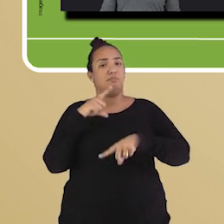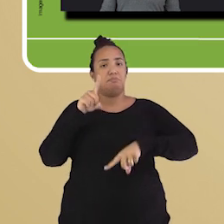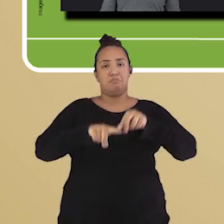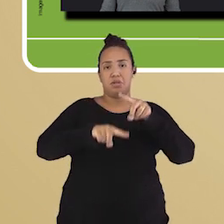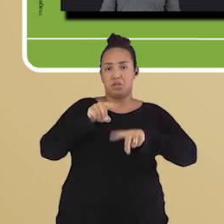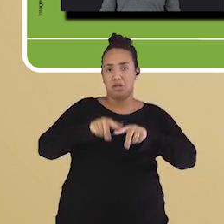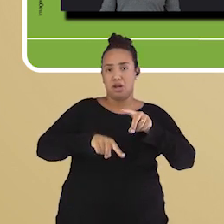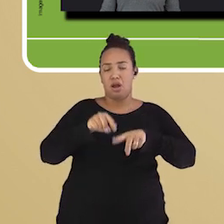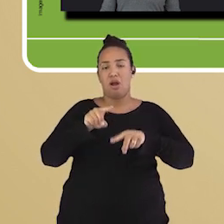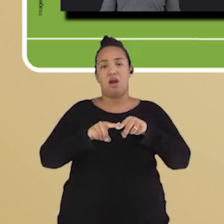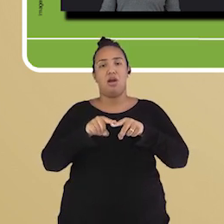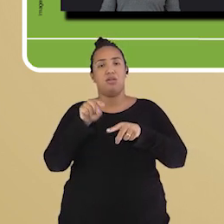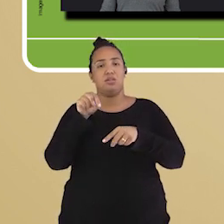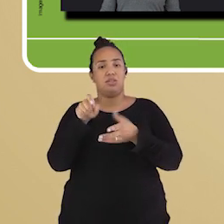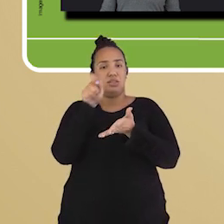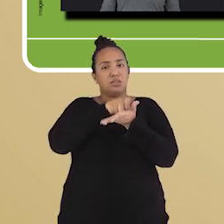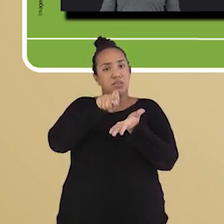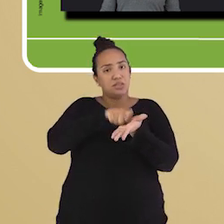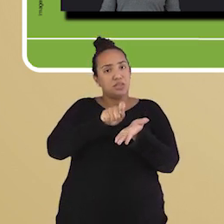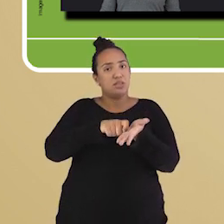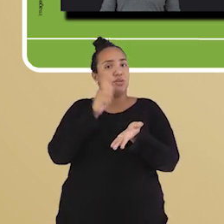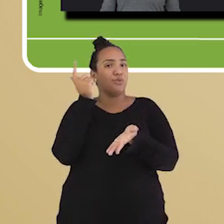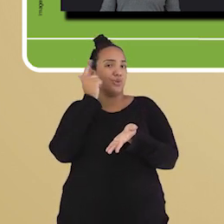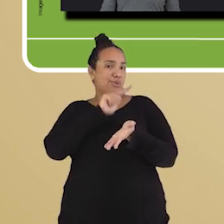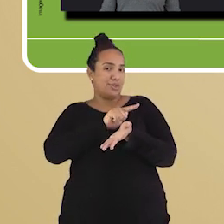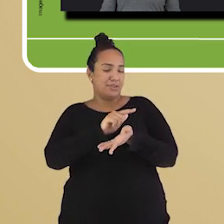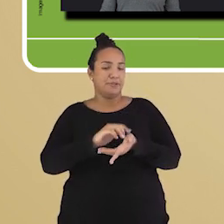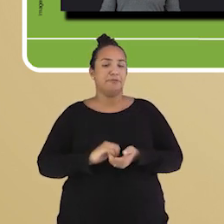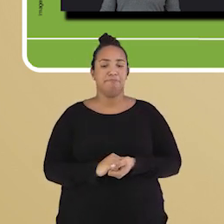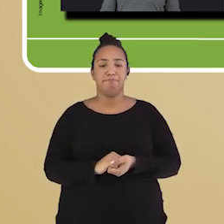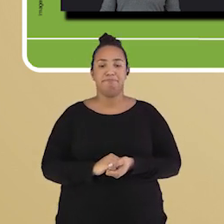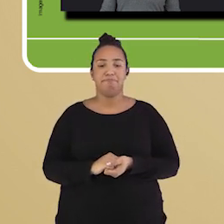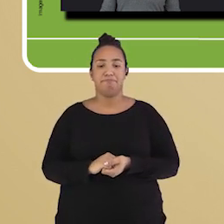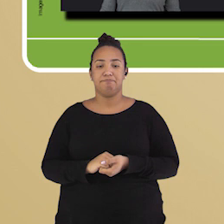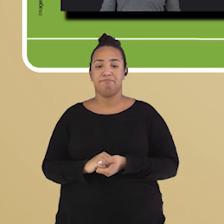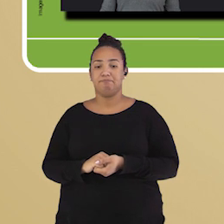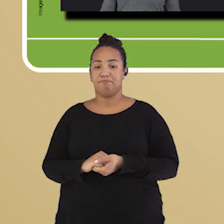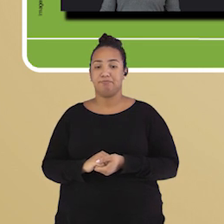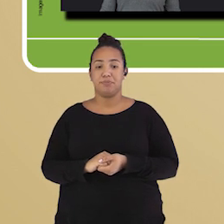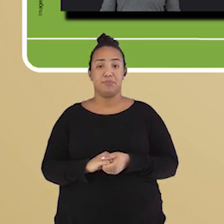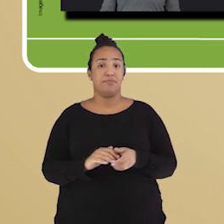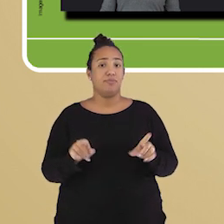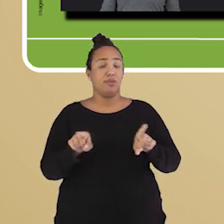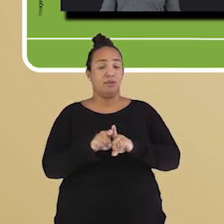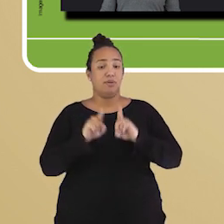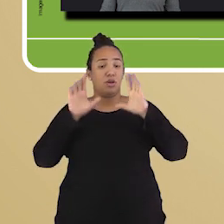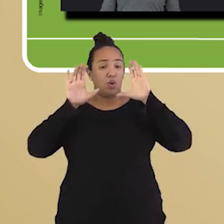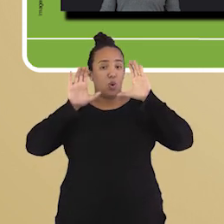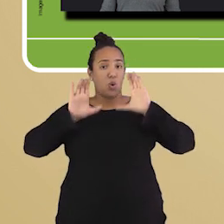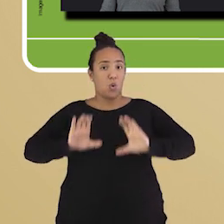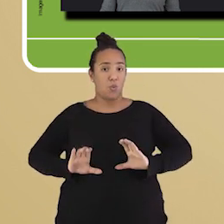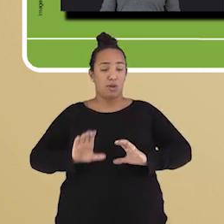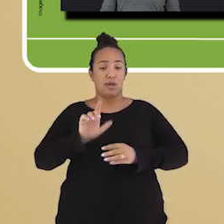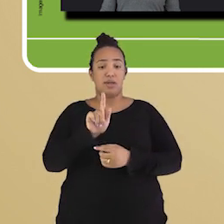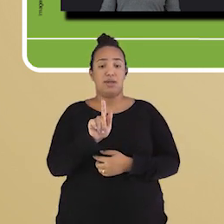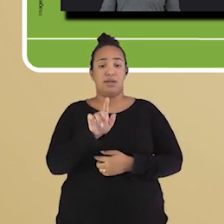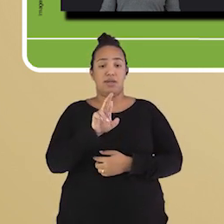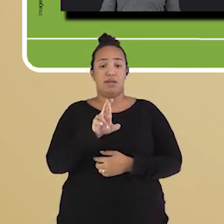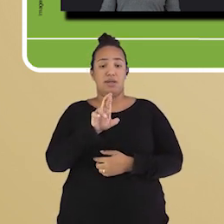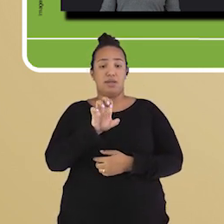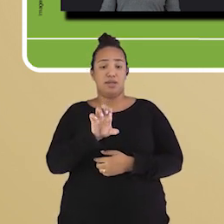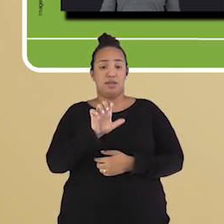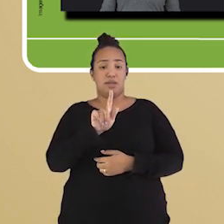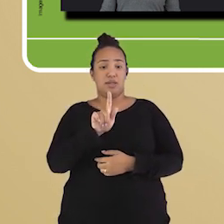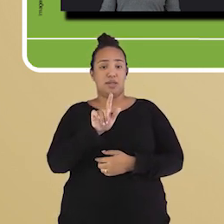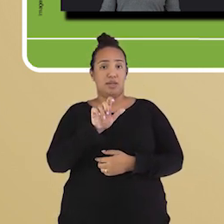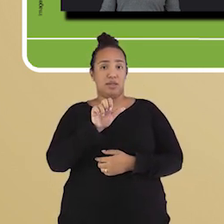de instrumentos como objetos de escrita, por exemplo. Comportamento gregário, que é viver em